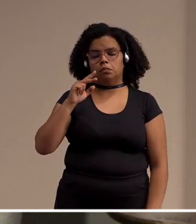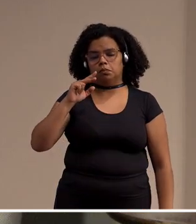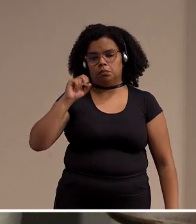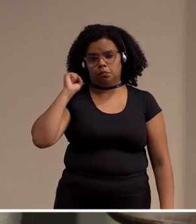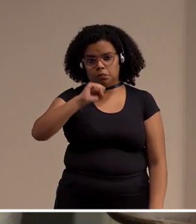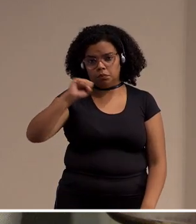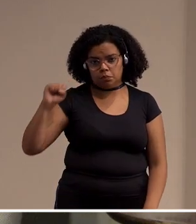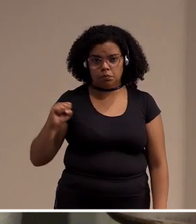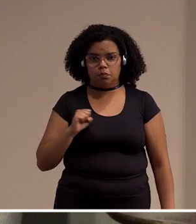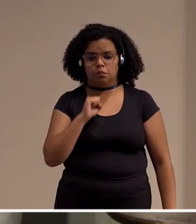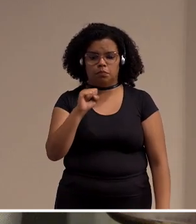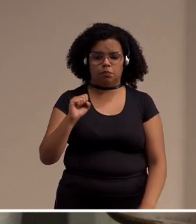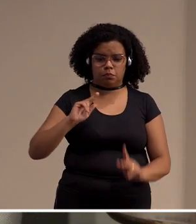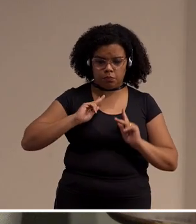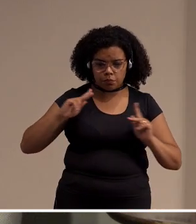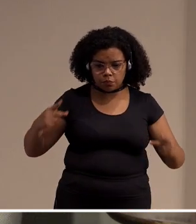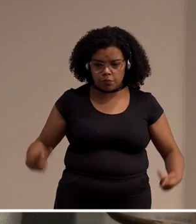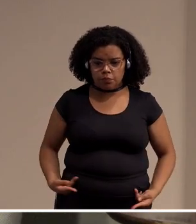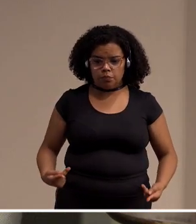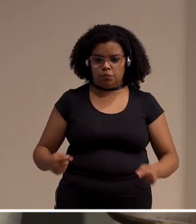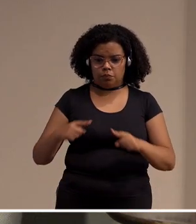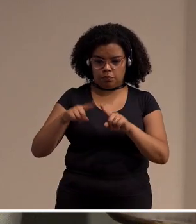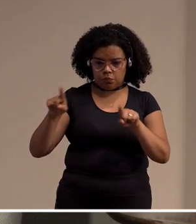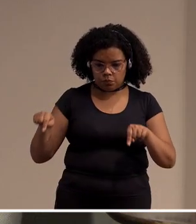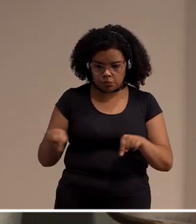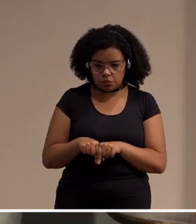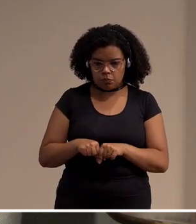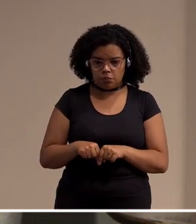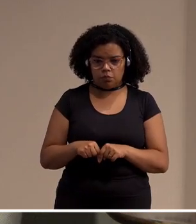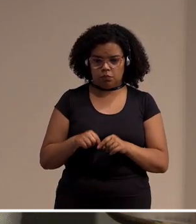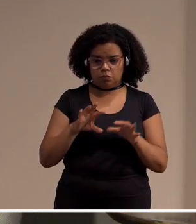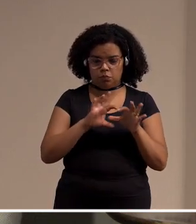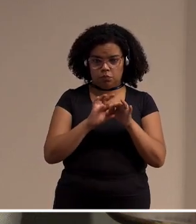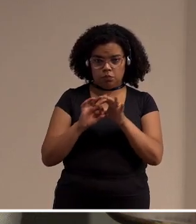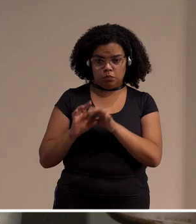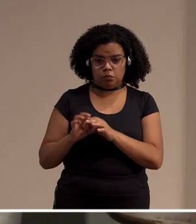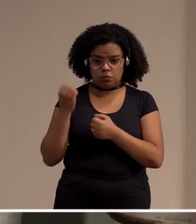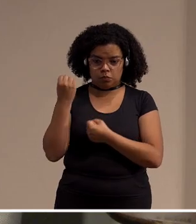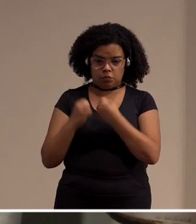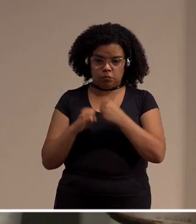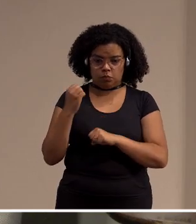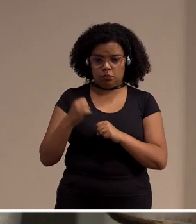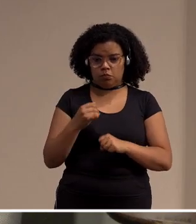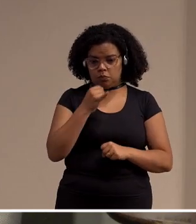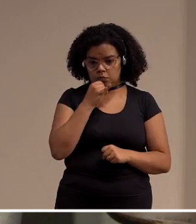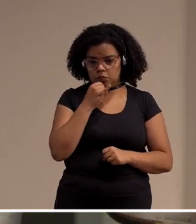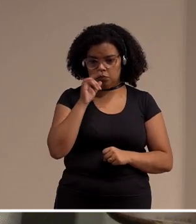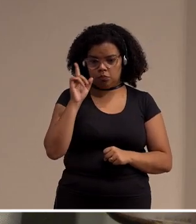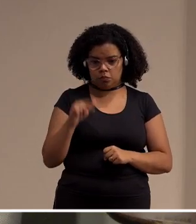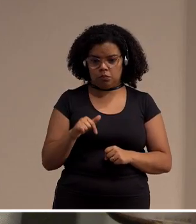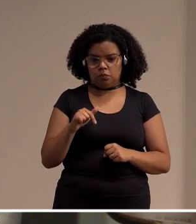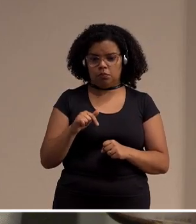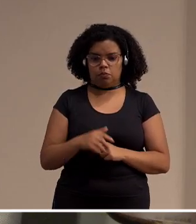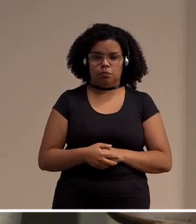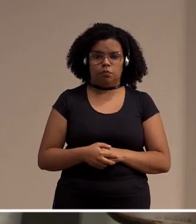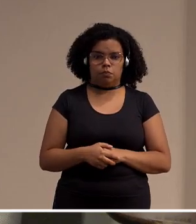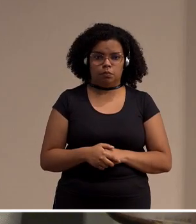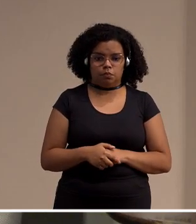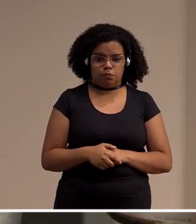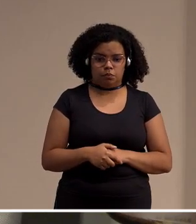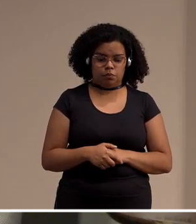mas o abate humanitário num contexto industrial, por exemplo, como pode ser humanitário?